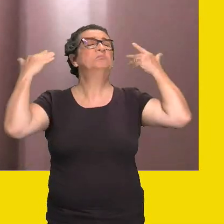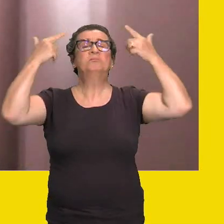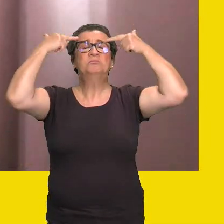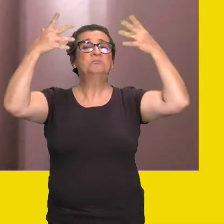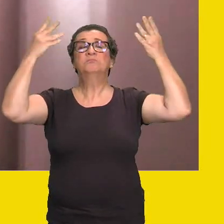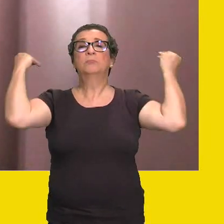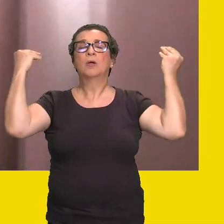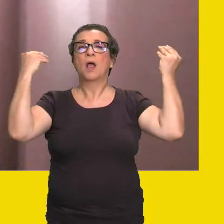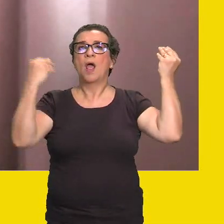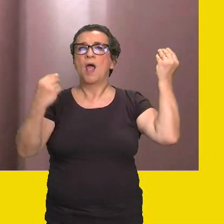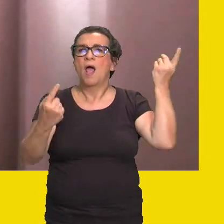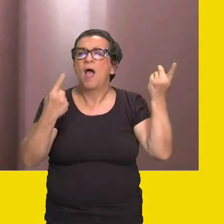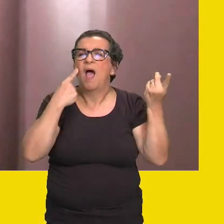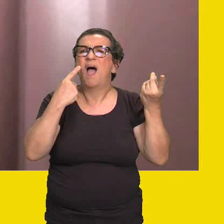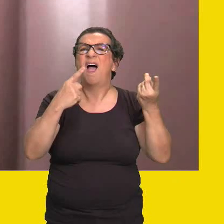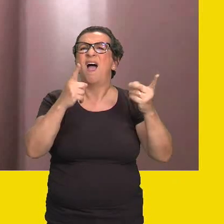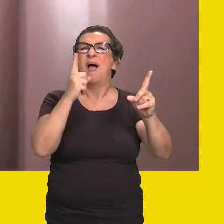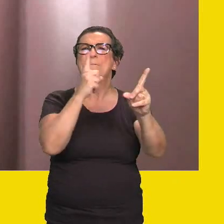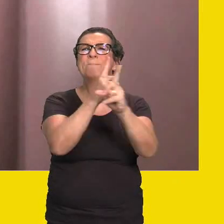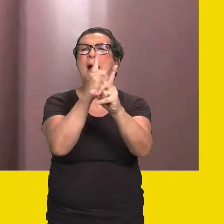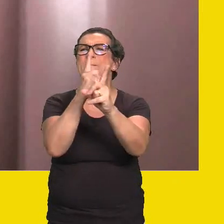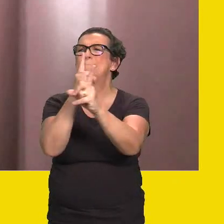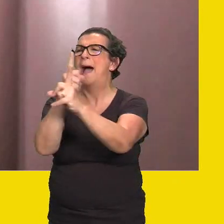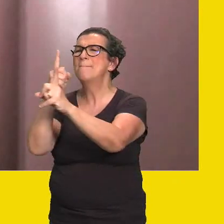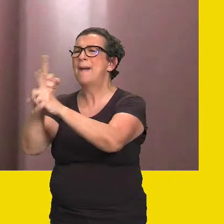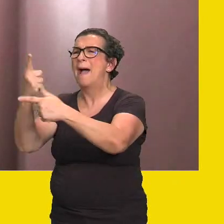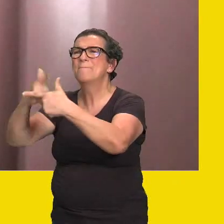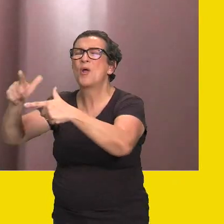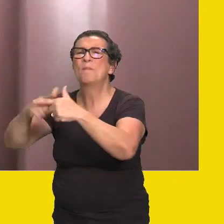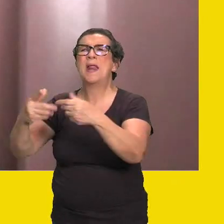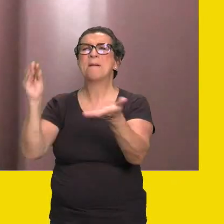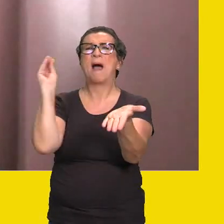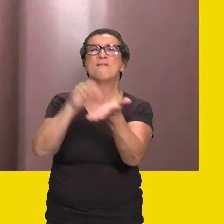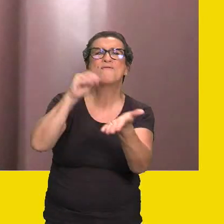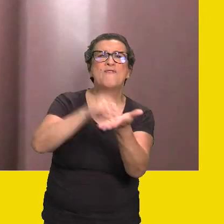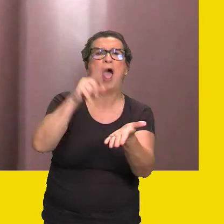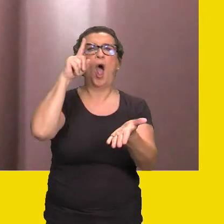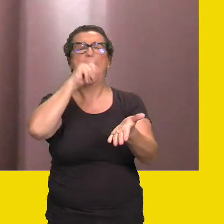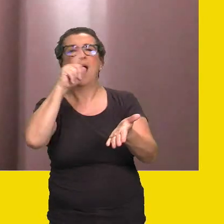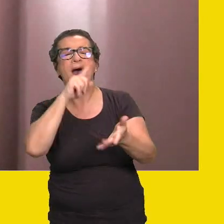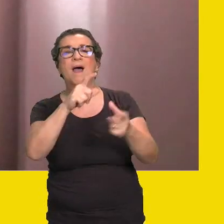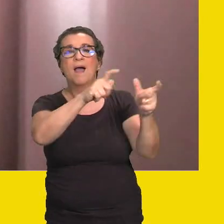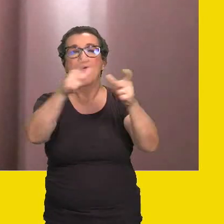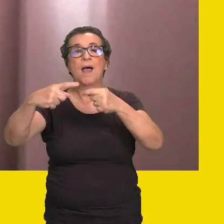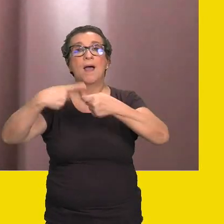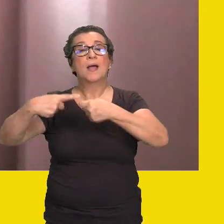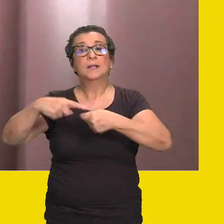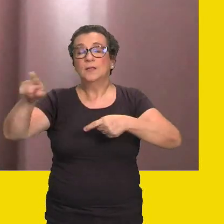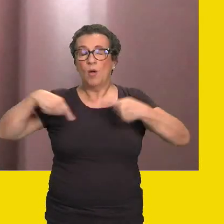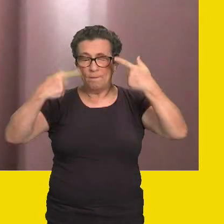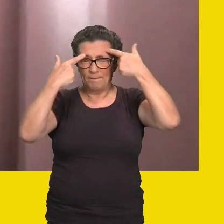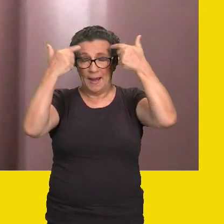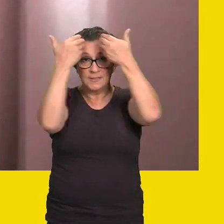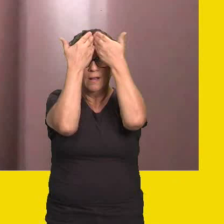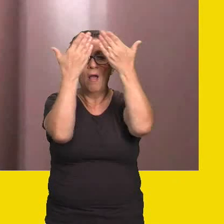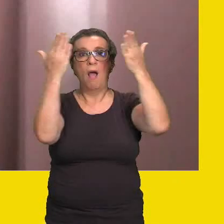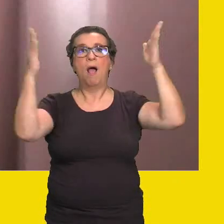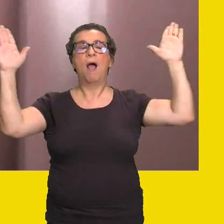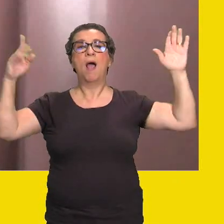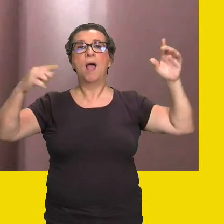dos problemas de cada bairro, o que funcionava bem, o que faltava. E eles começaram a ter uma visão crítica do que eles poderiam